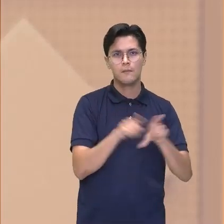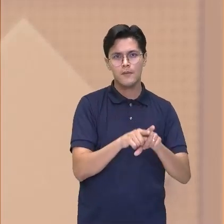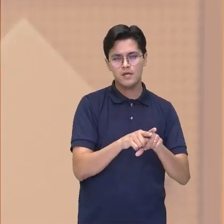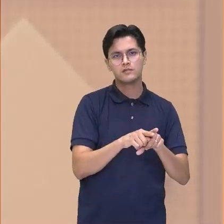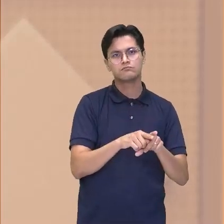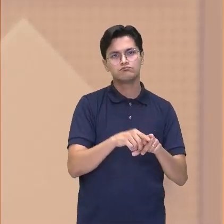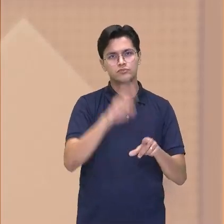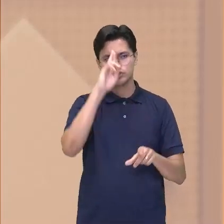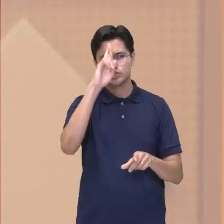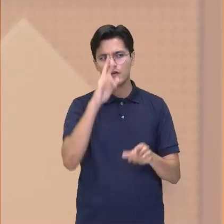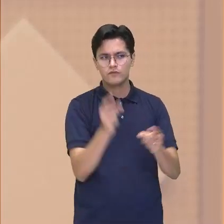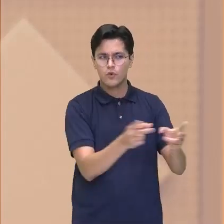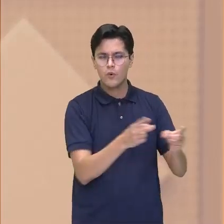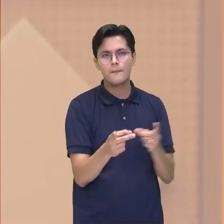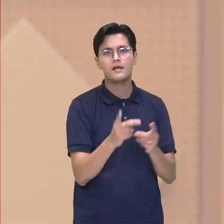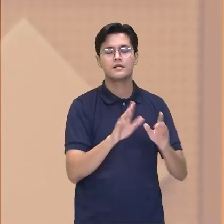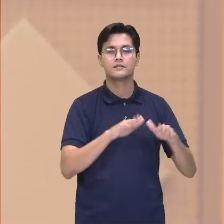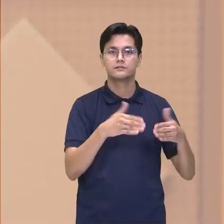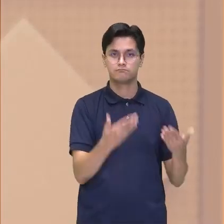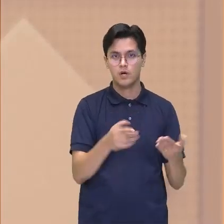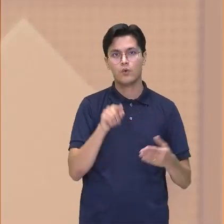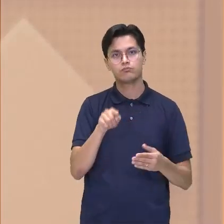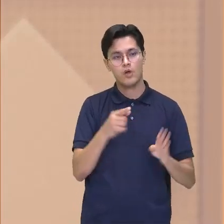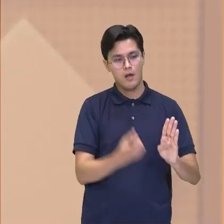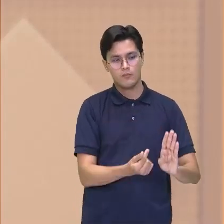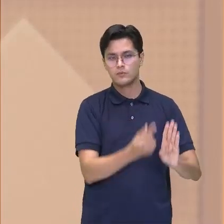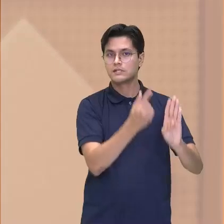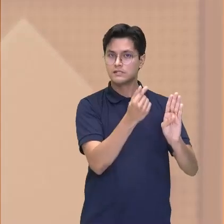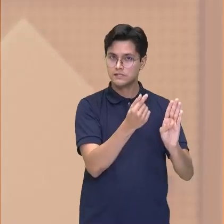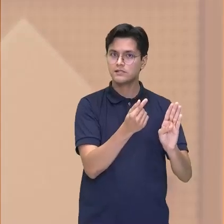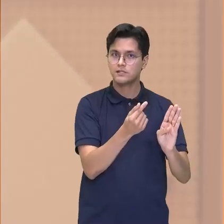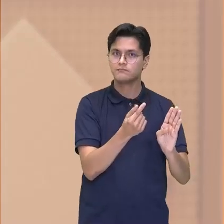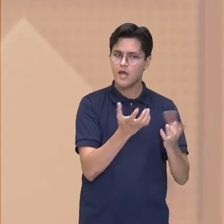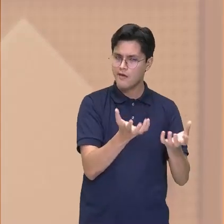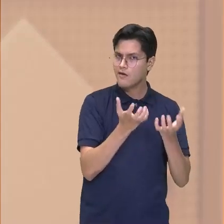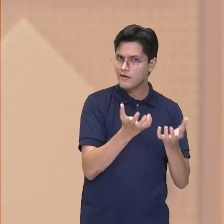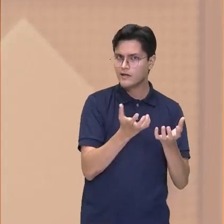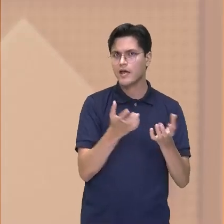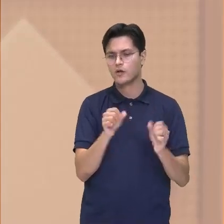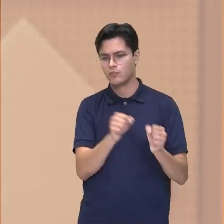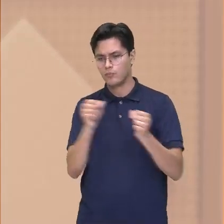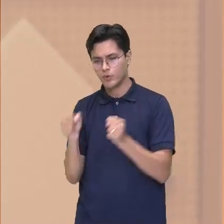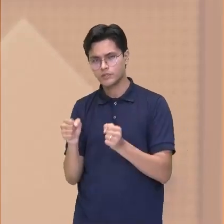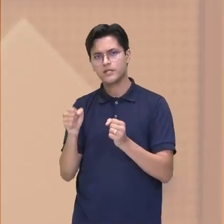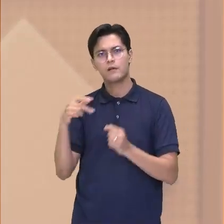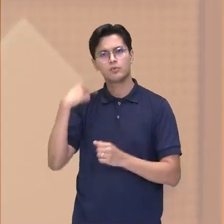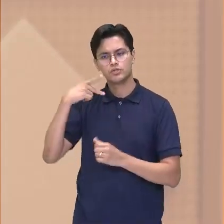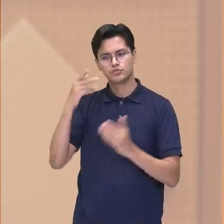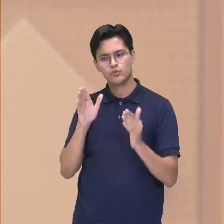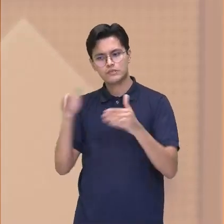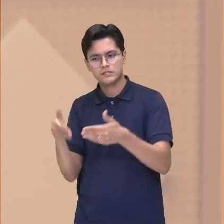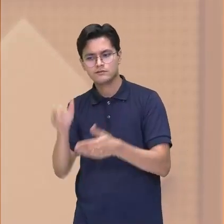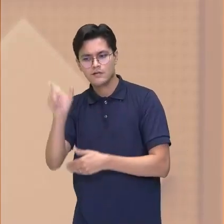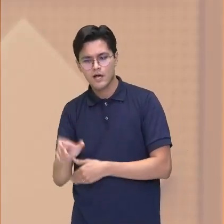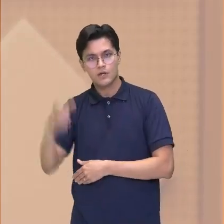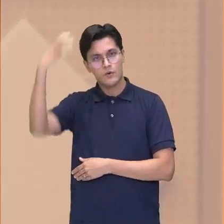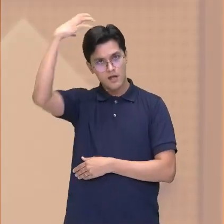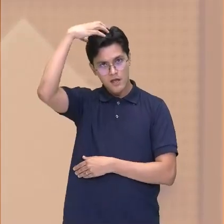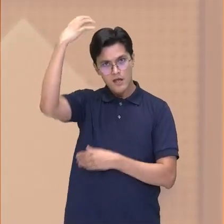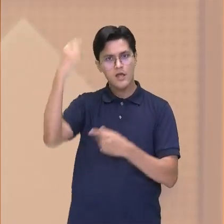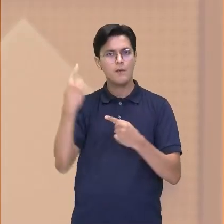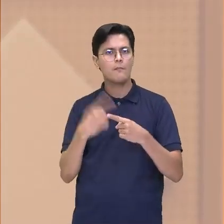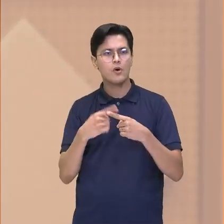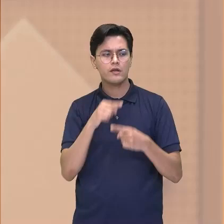centralização política, ela vai ser importante na medida em que eles vão considerar que um rei